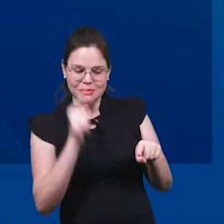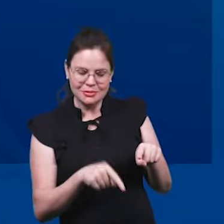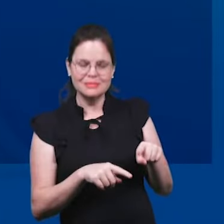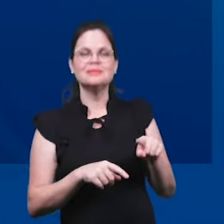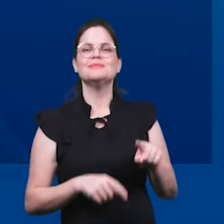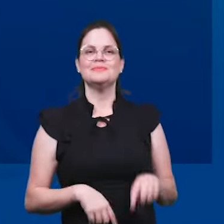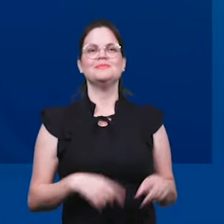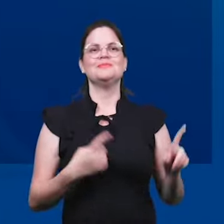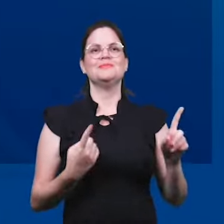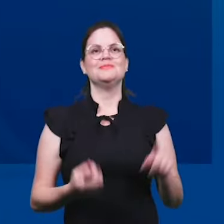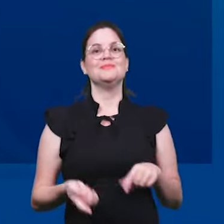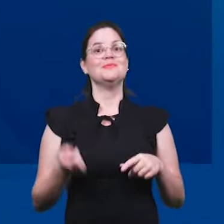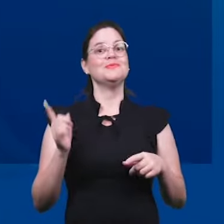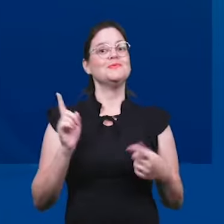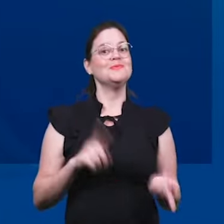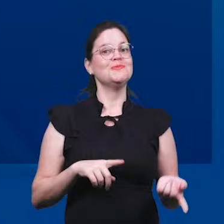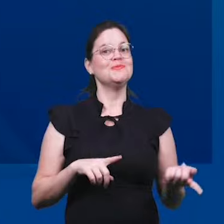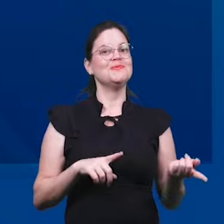e...